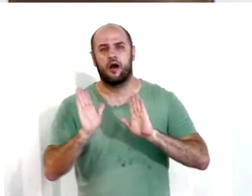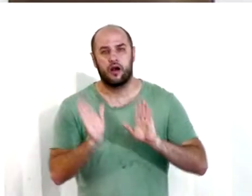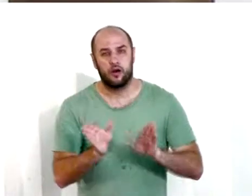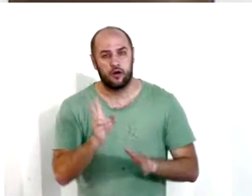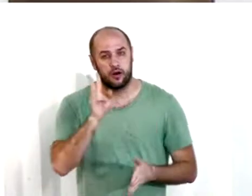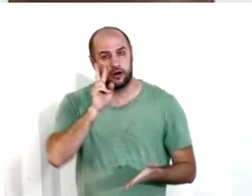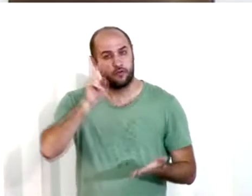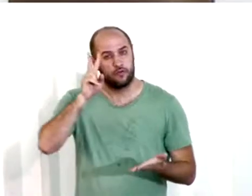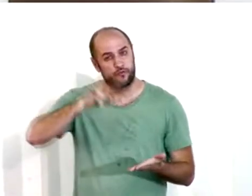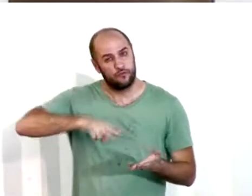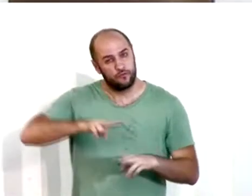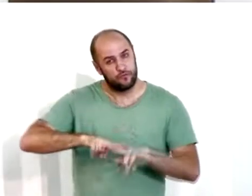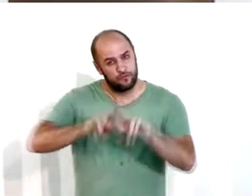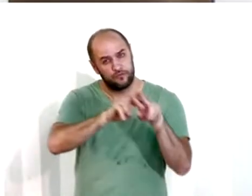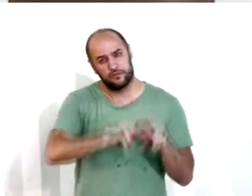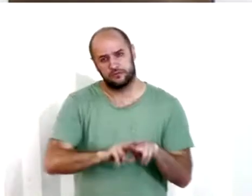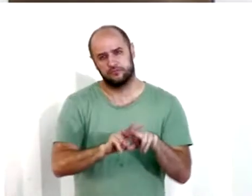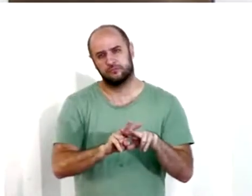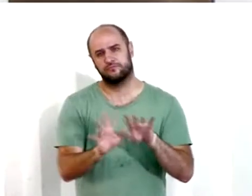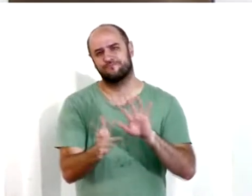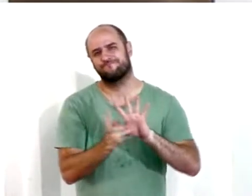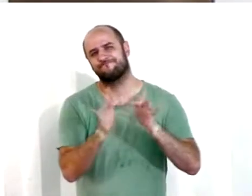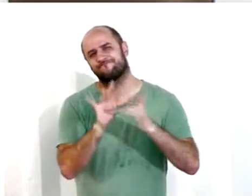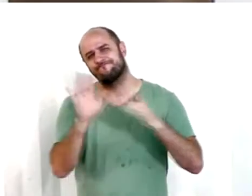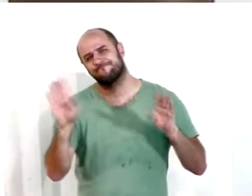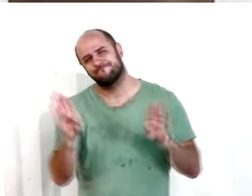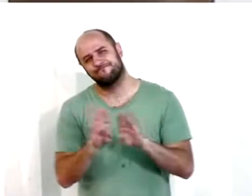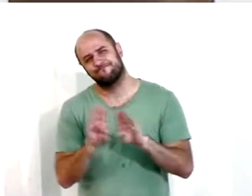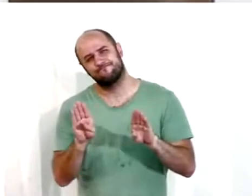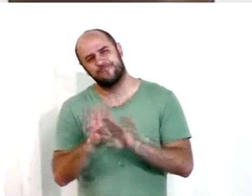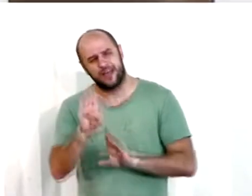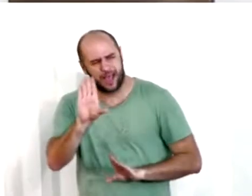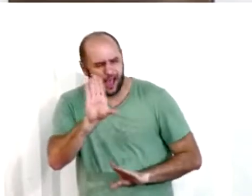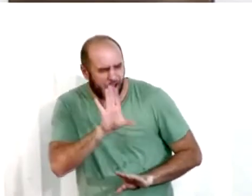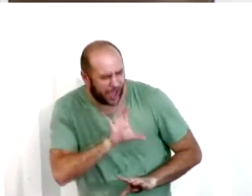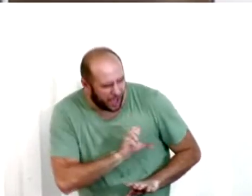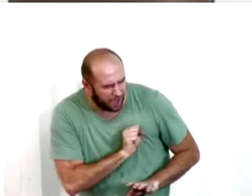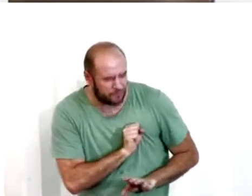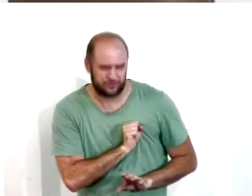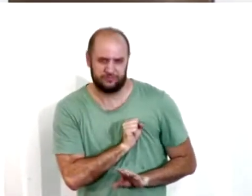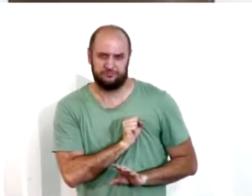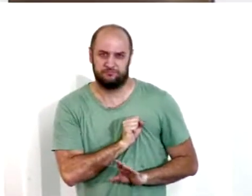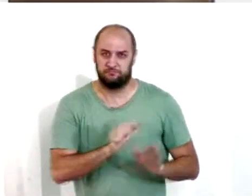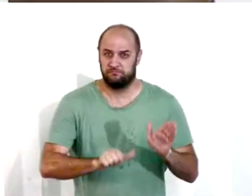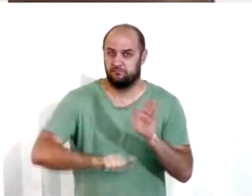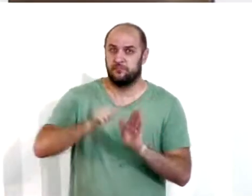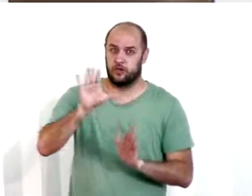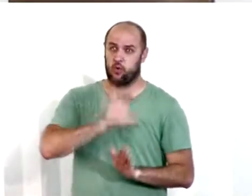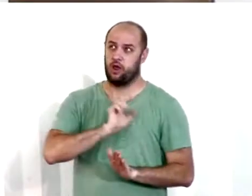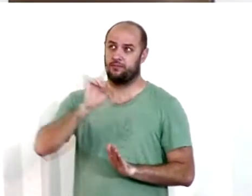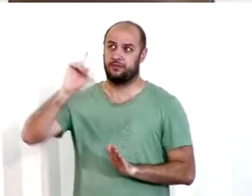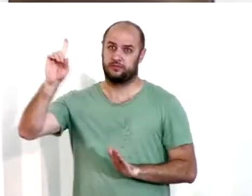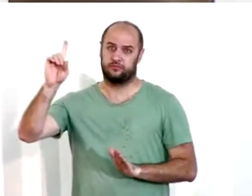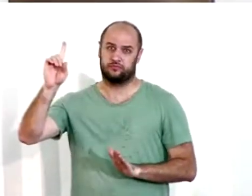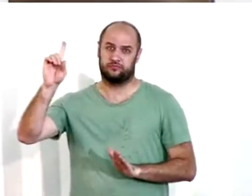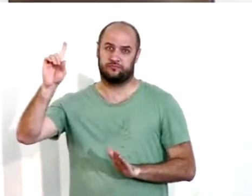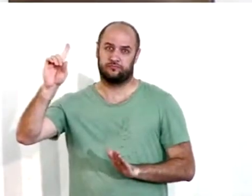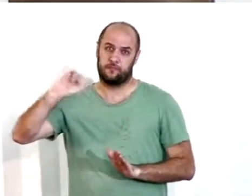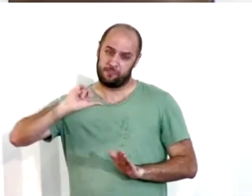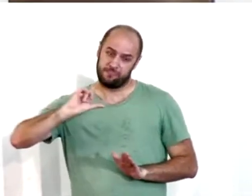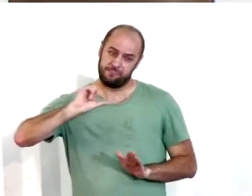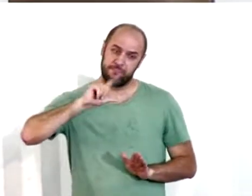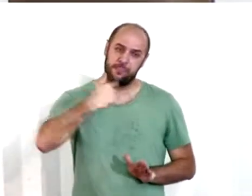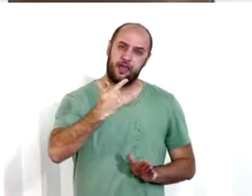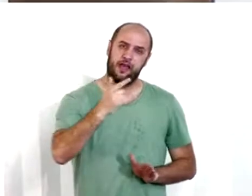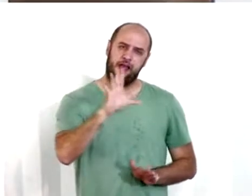revivido quando Cristo então também passa a amar, primeiramente ao seu Pai, e segundo, aqueles a quem o